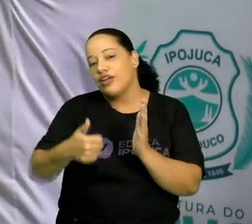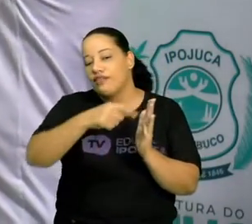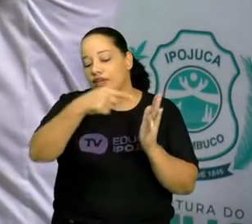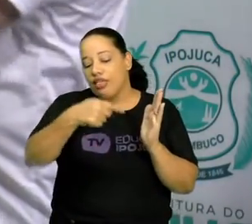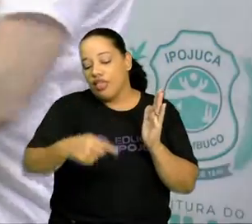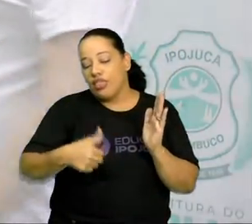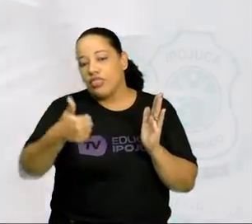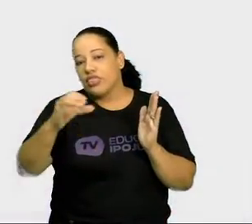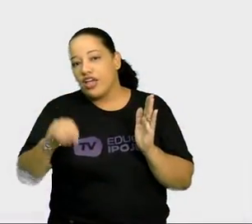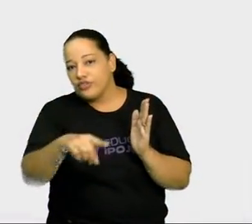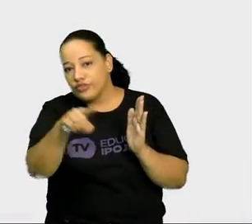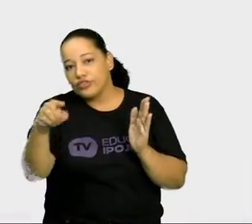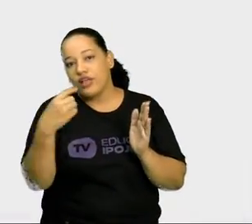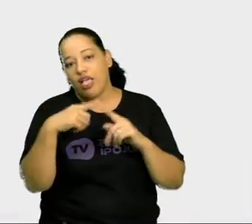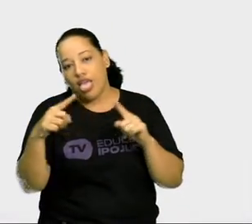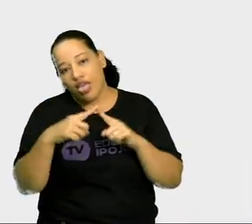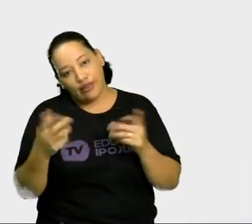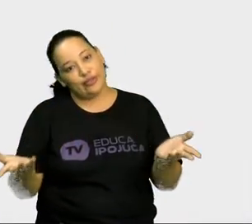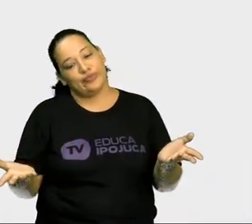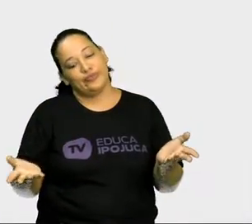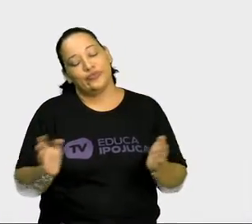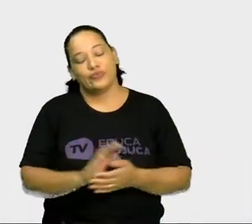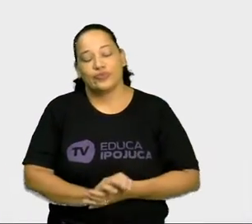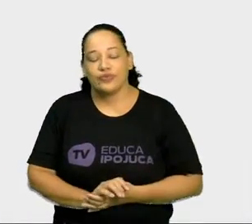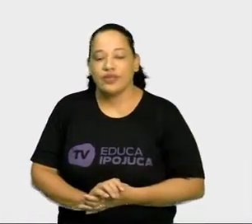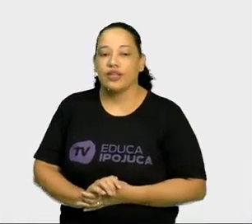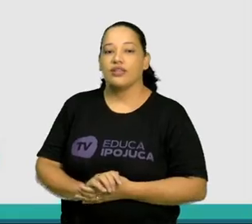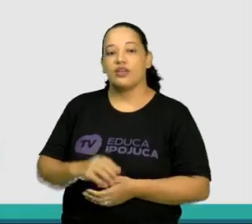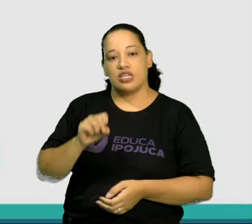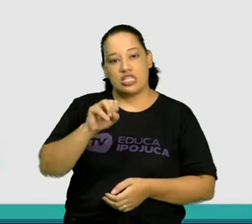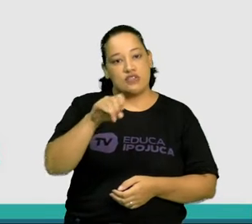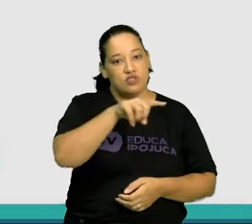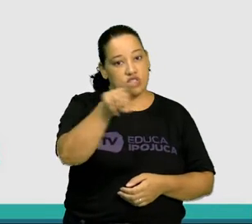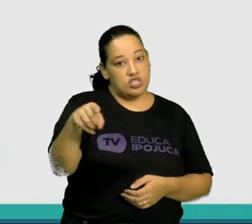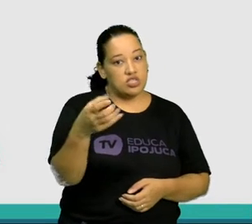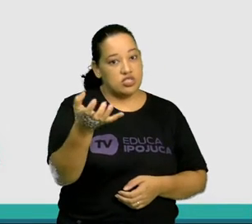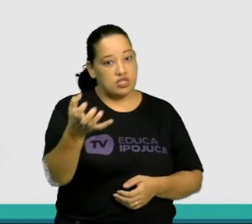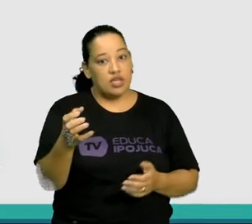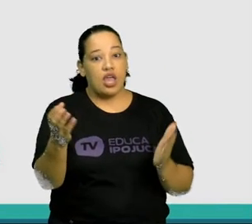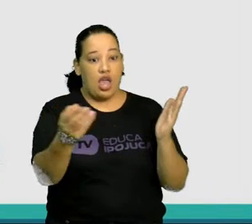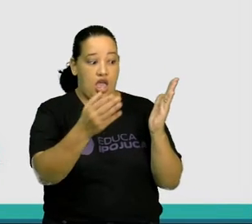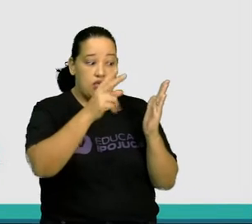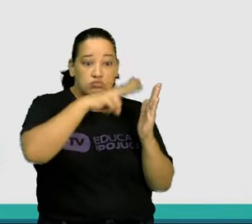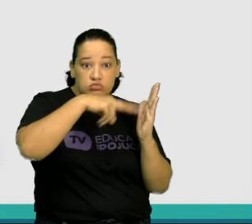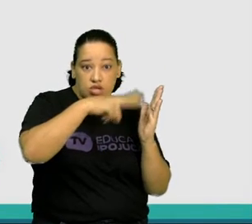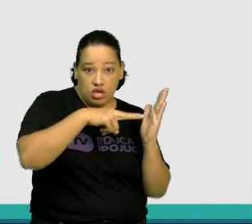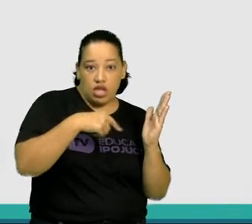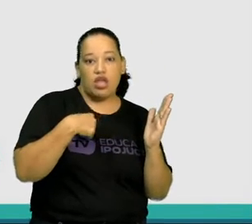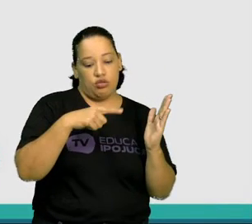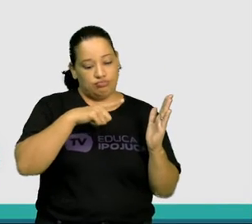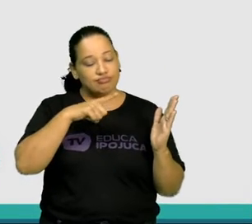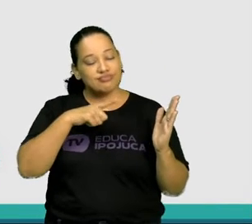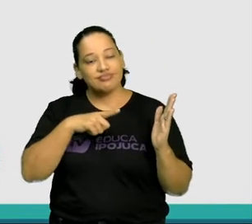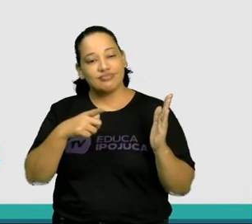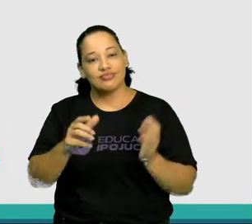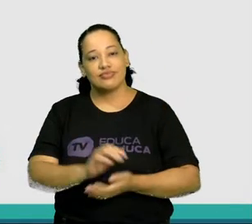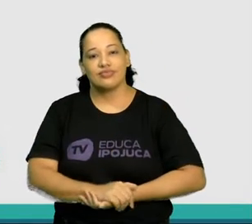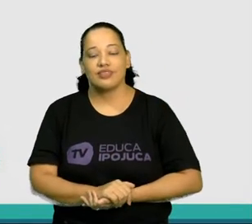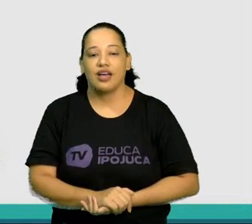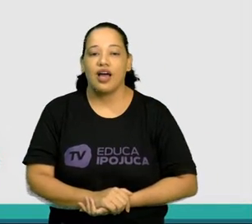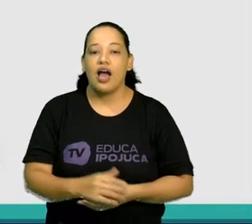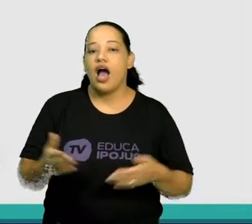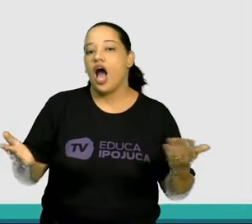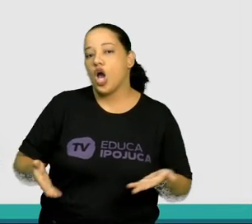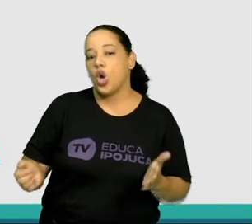São esses quatro livros aqui. Se alguém quiser ler, eu tenho, tá certo? Aqui estão as referências desse material e o nosso